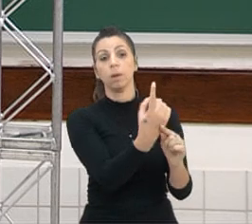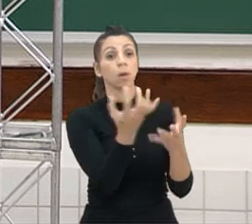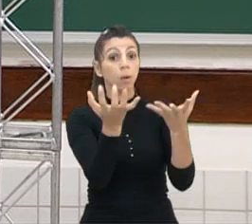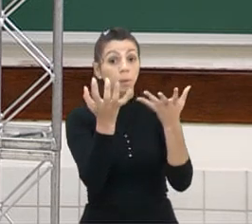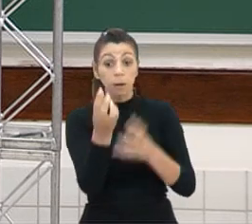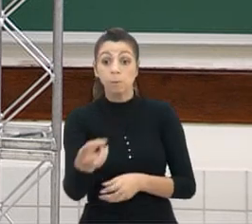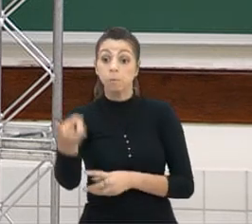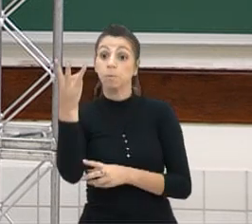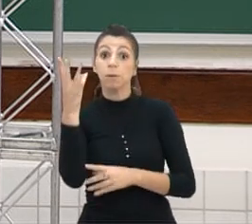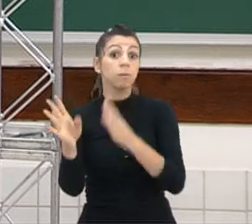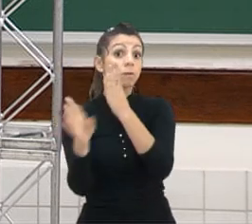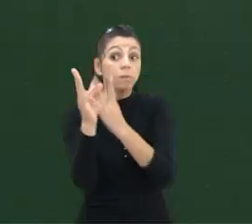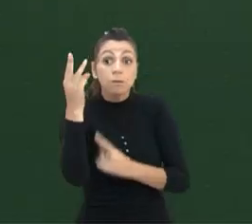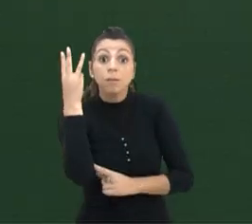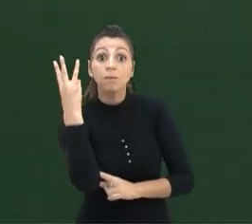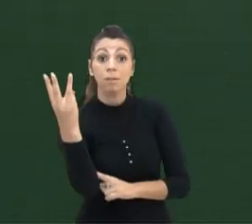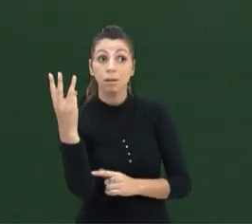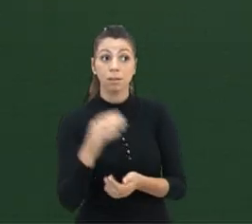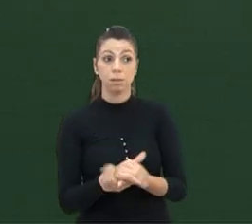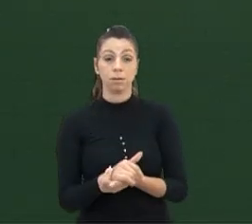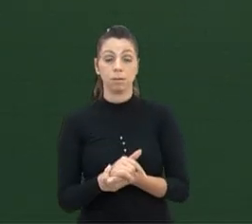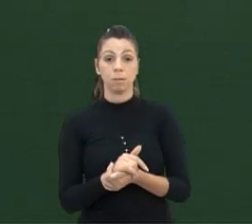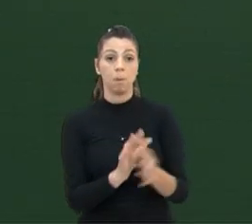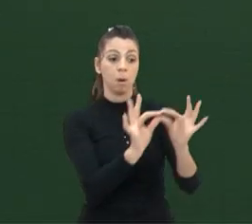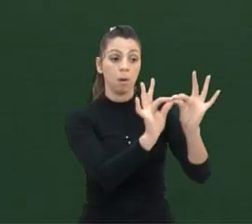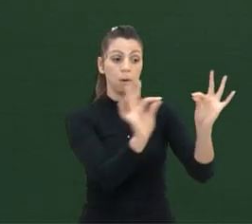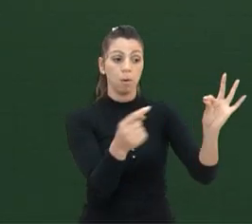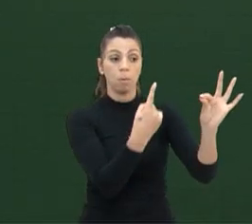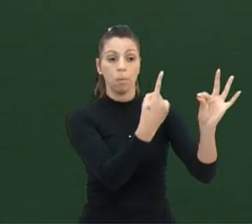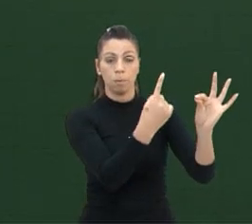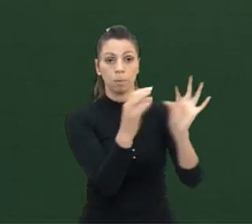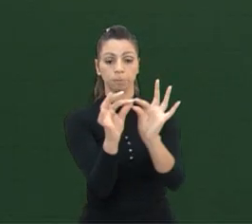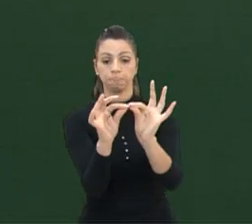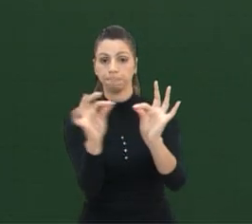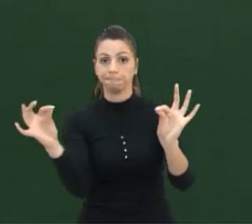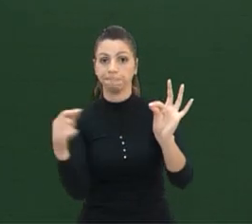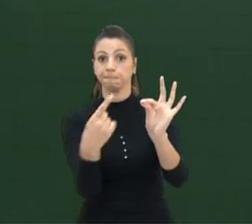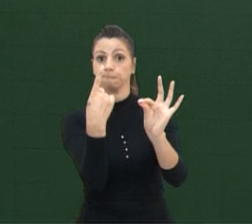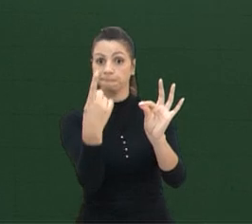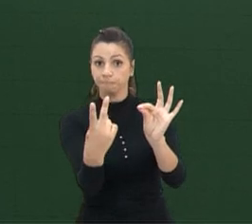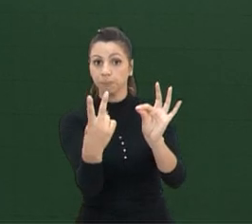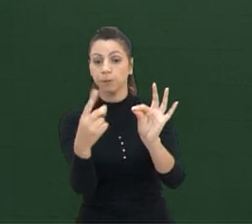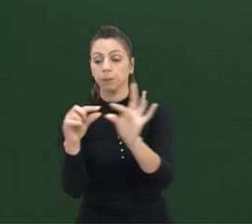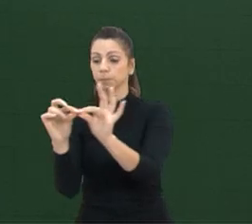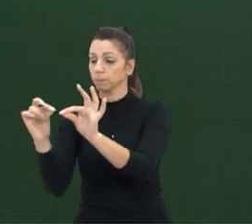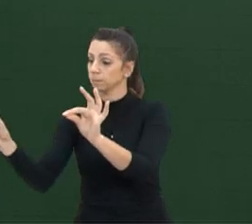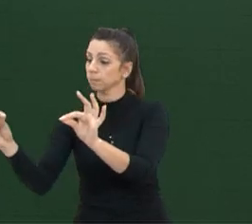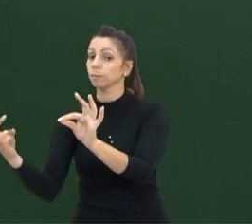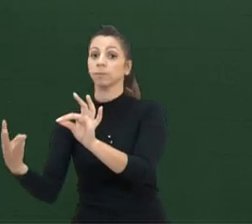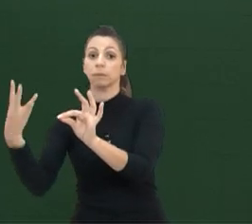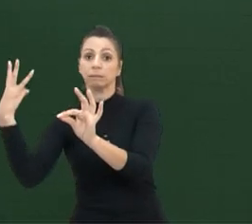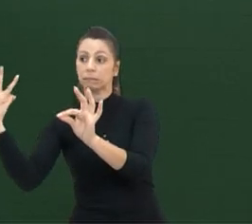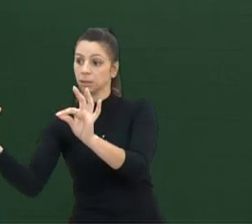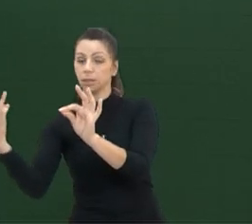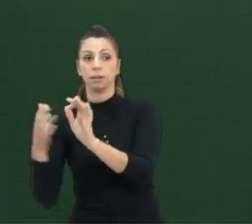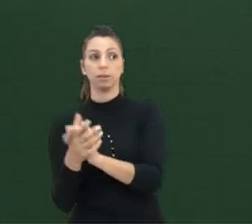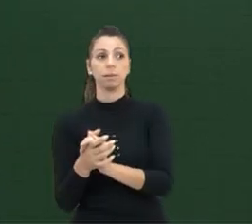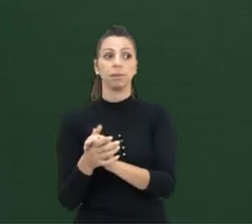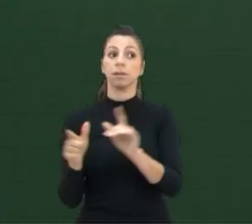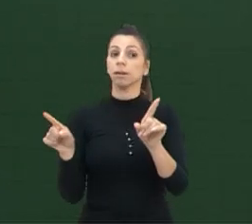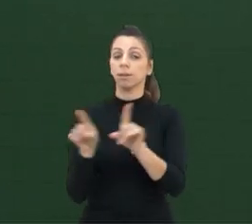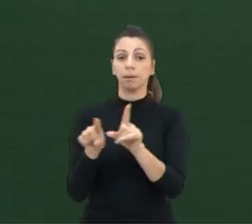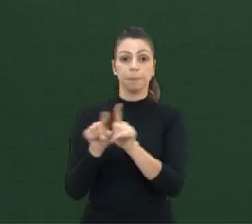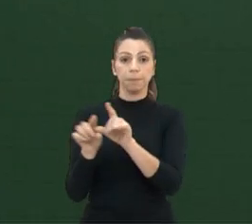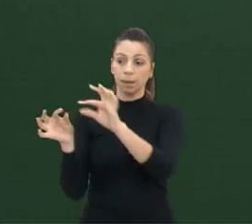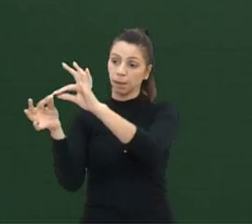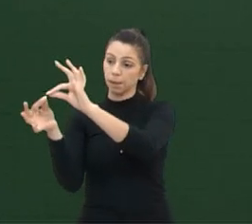quero 3, então. 1, 2, 3. E a largura x, a mesma largura x que eu tinha